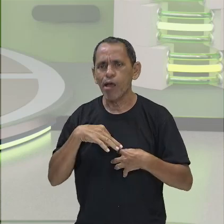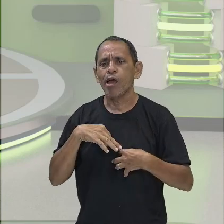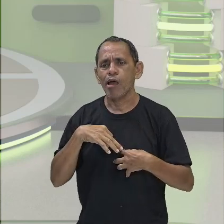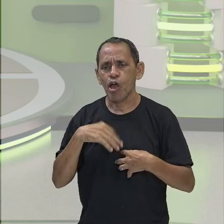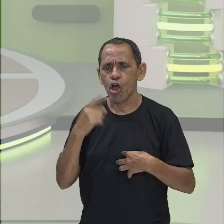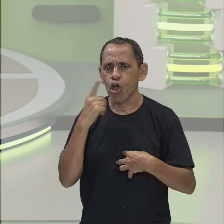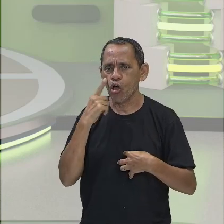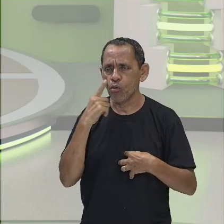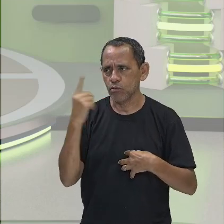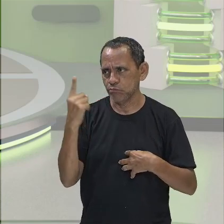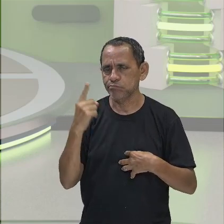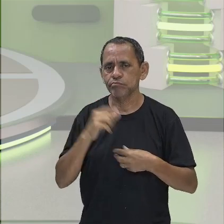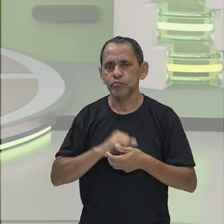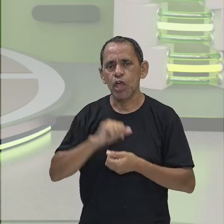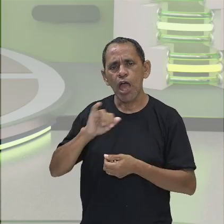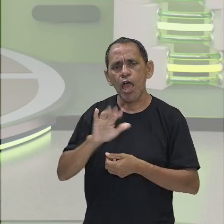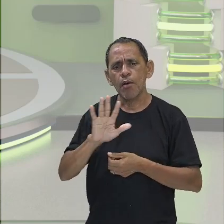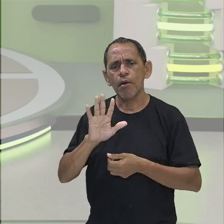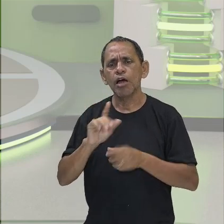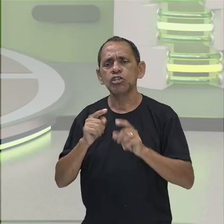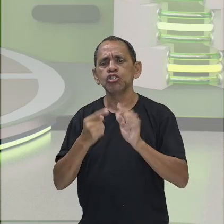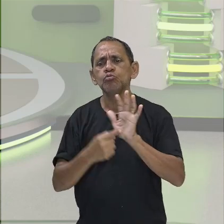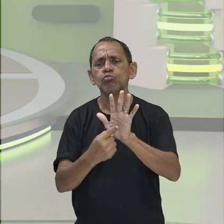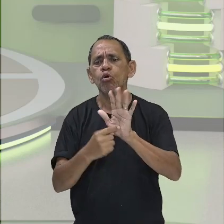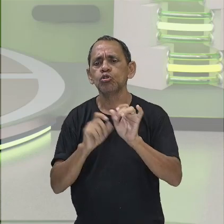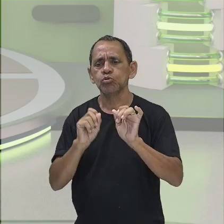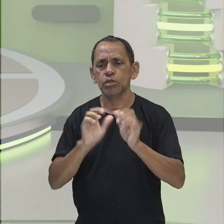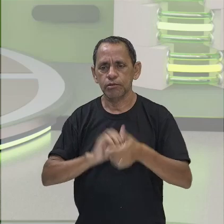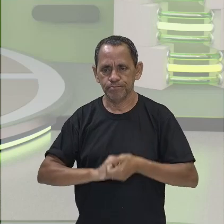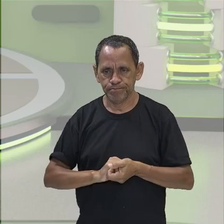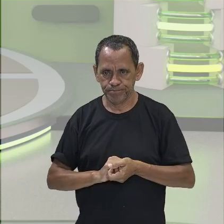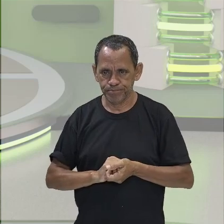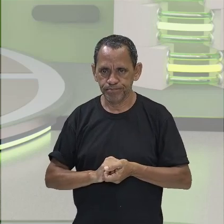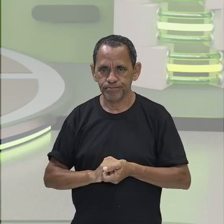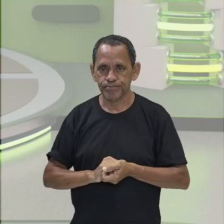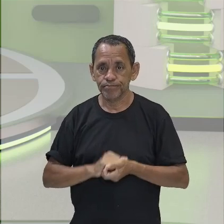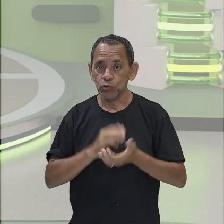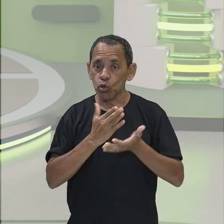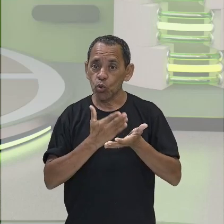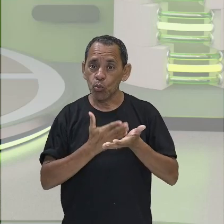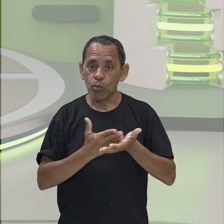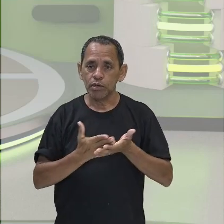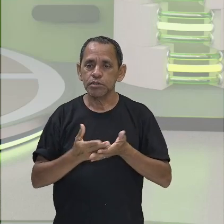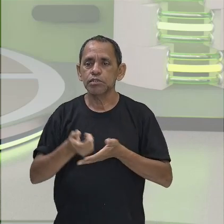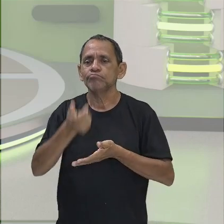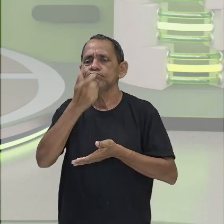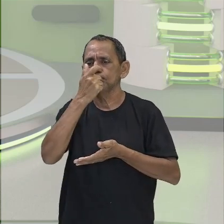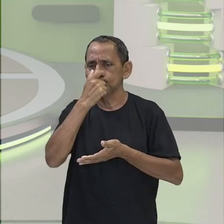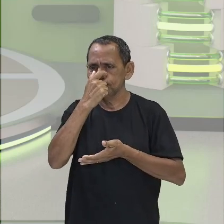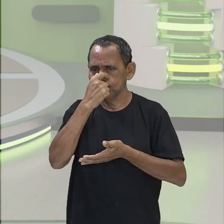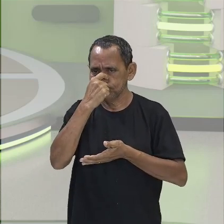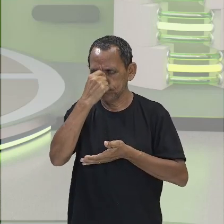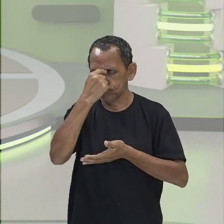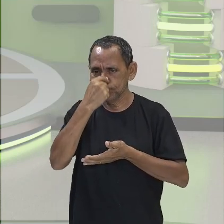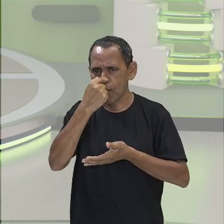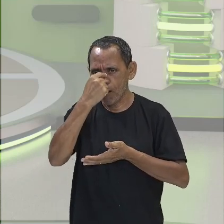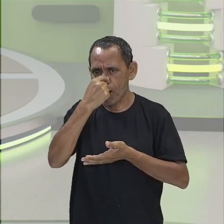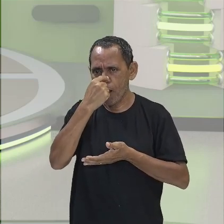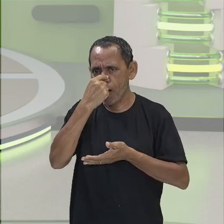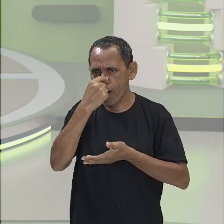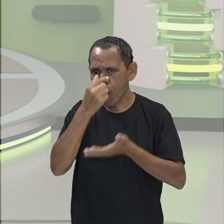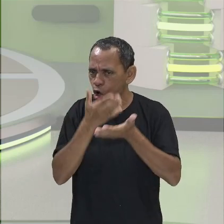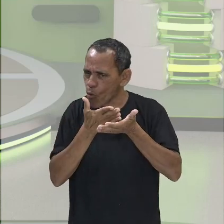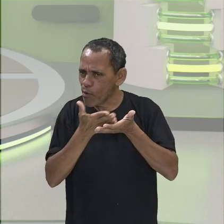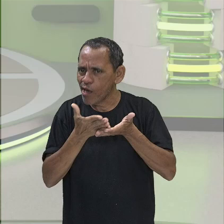nossa ilustração aqui ao lado. Então, nós temos, iniciando pelo nariz, né, onde também